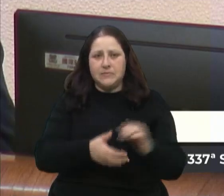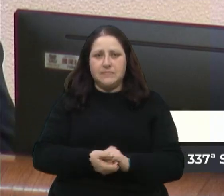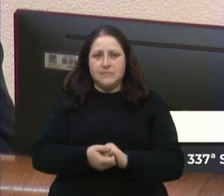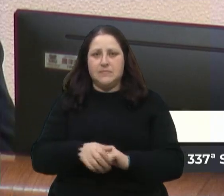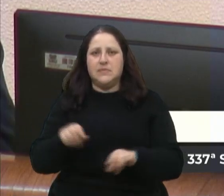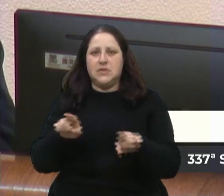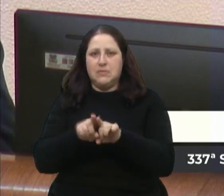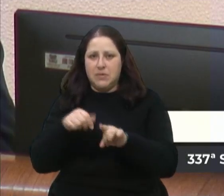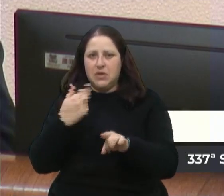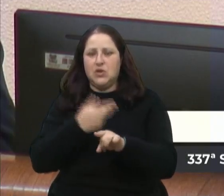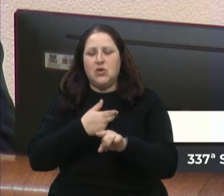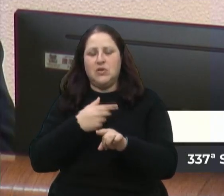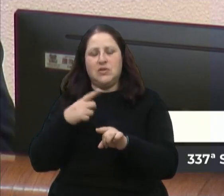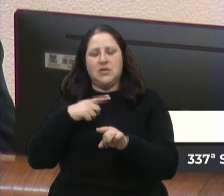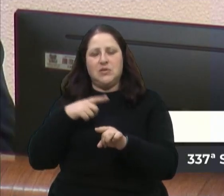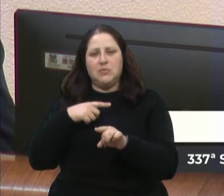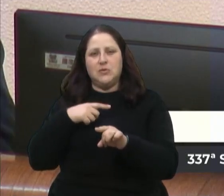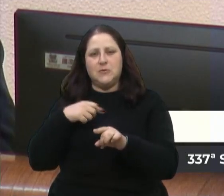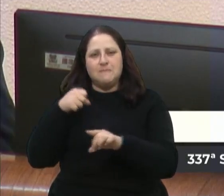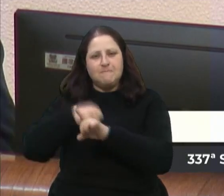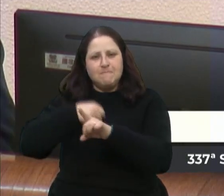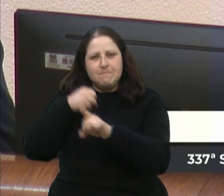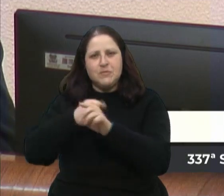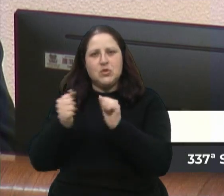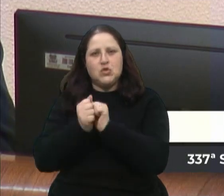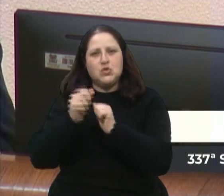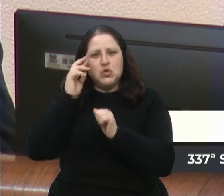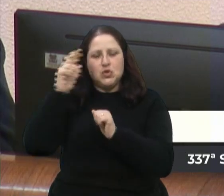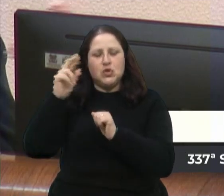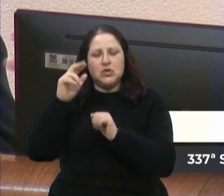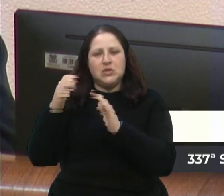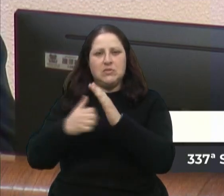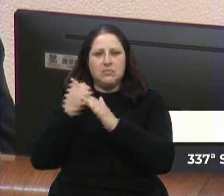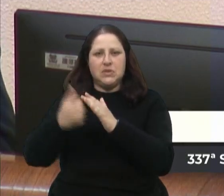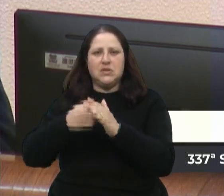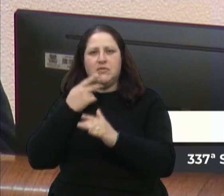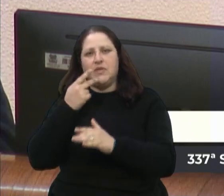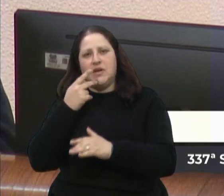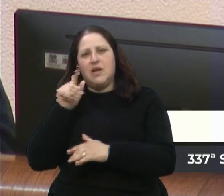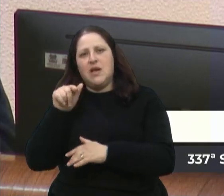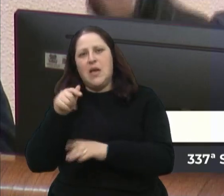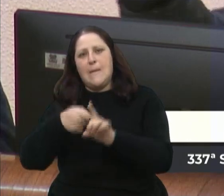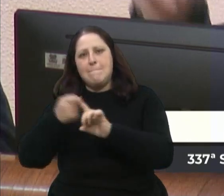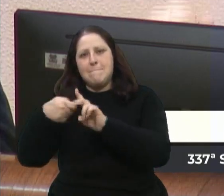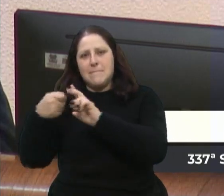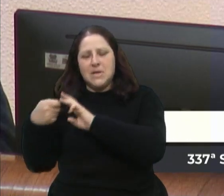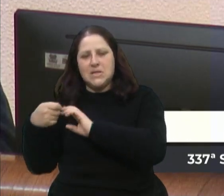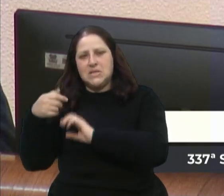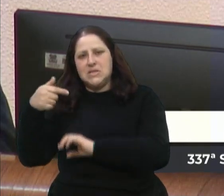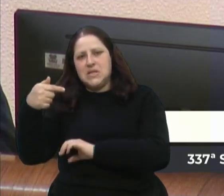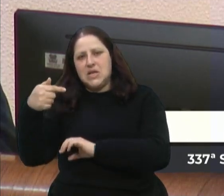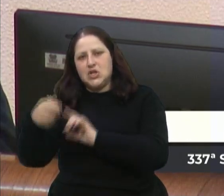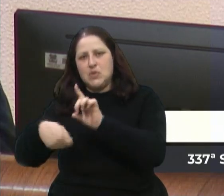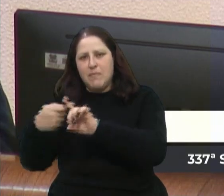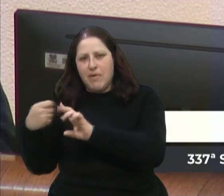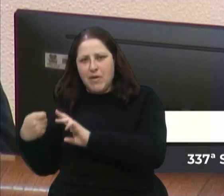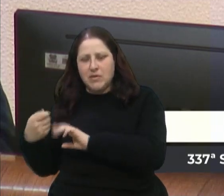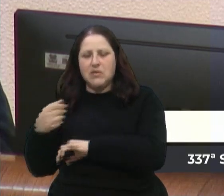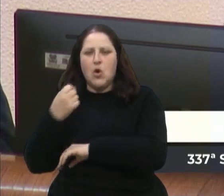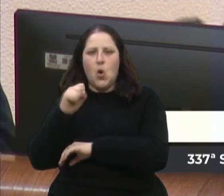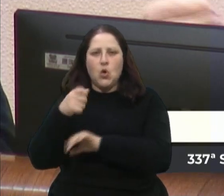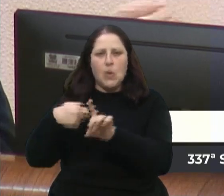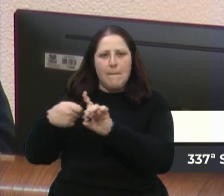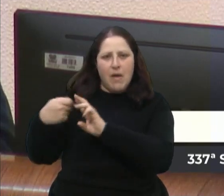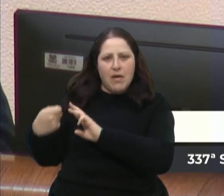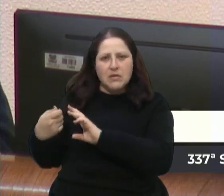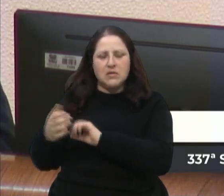os empreendedores, os comerciantes da região, que era por 6, 7, 8 meses. Quanto tempo já estão lá? Então, assim, a gente